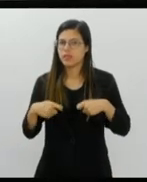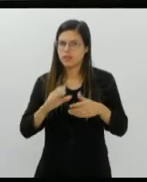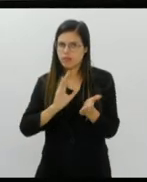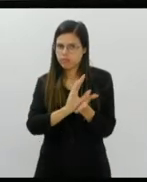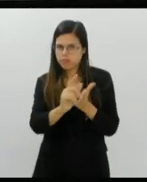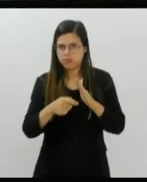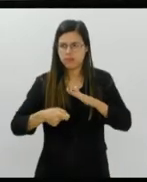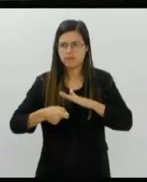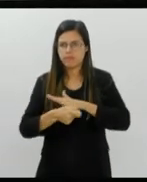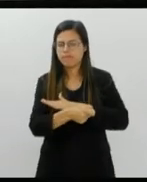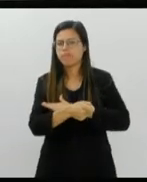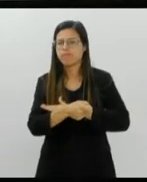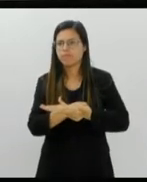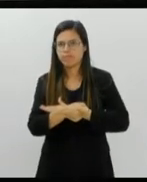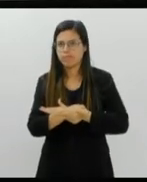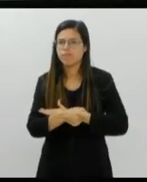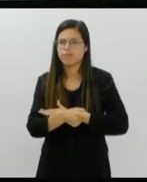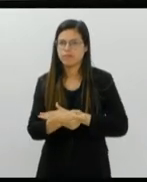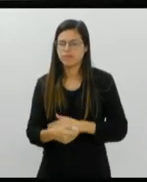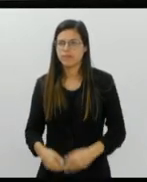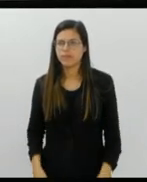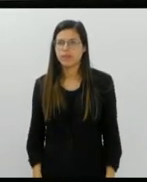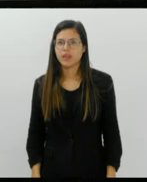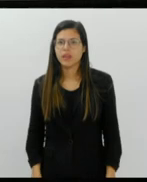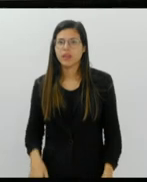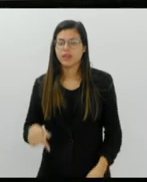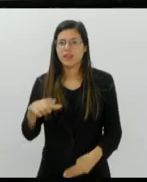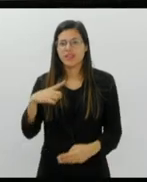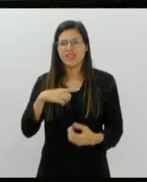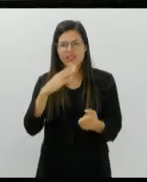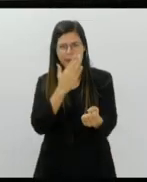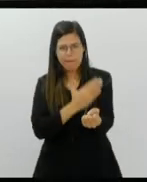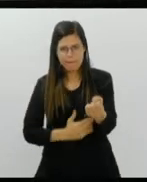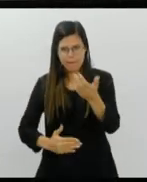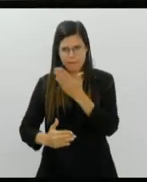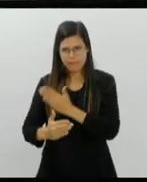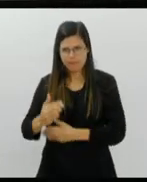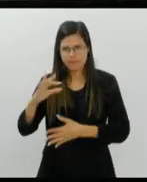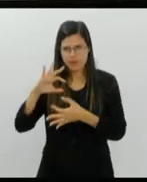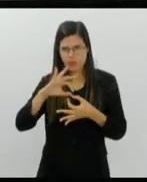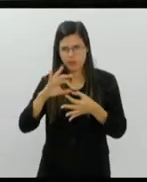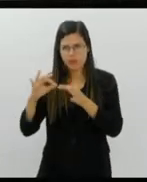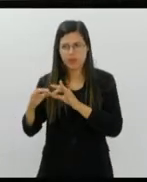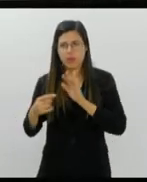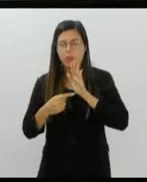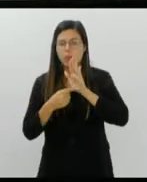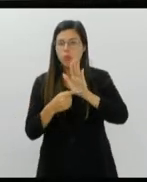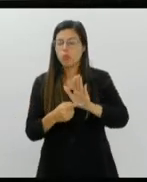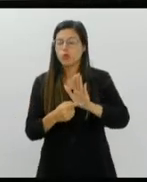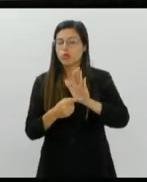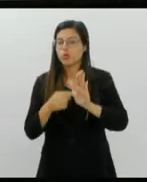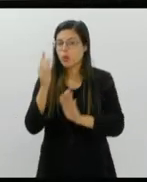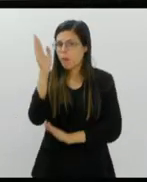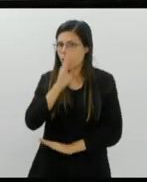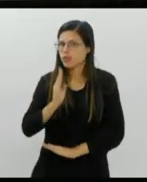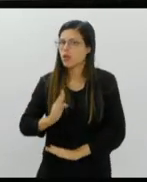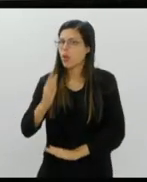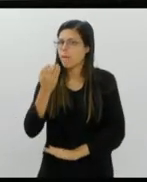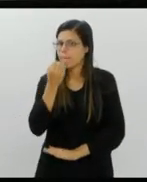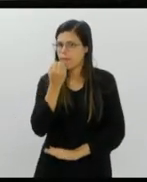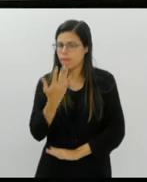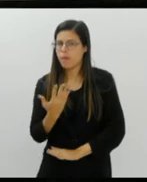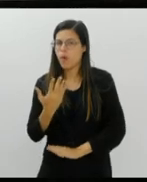investimento e nessa paraolimpíada mostrou-se que os brasileiros são bons Então o que tá faltando na realidade é